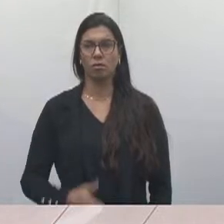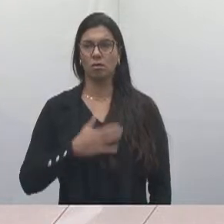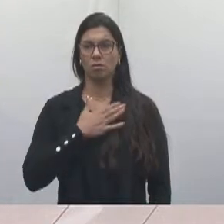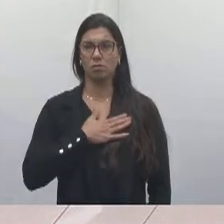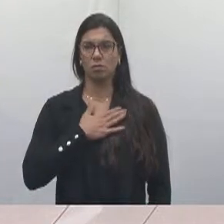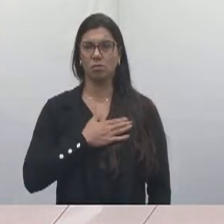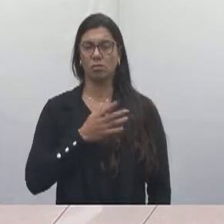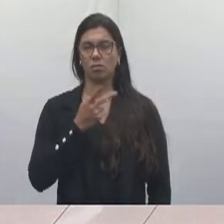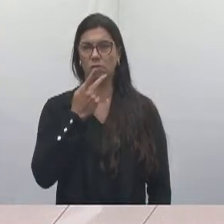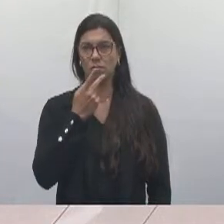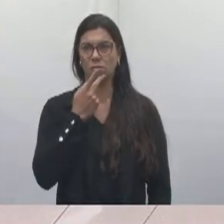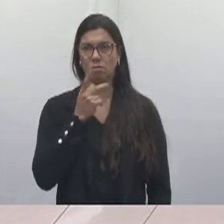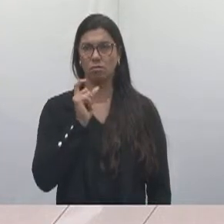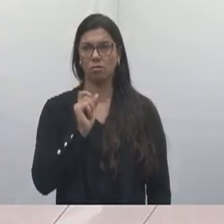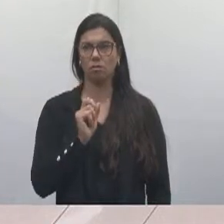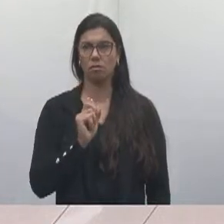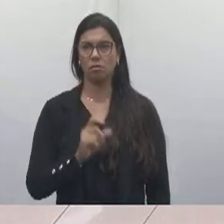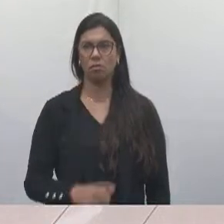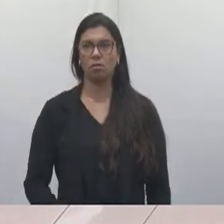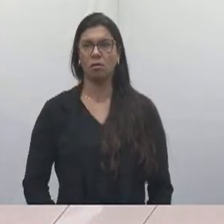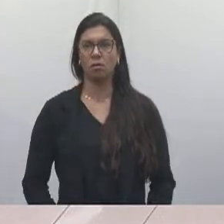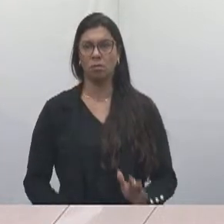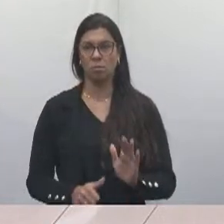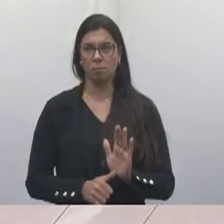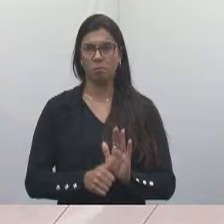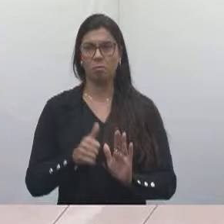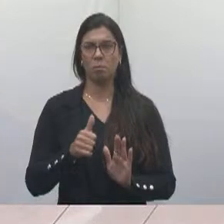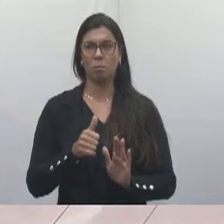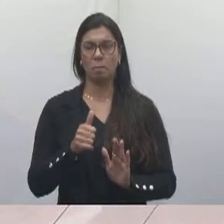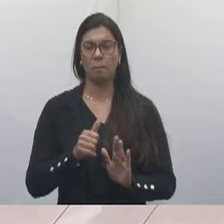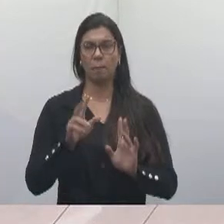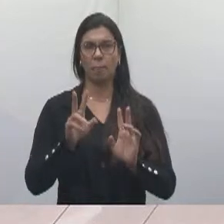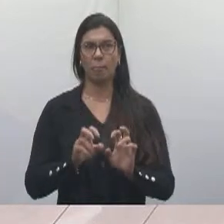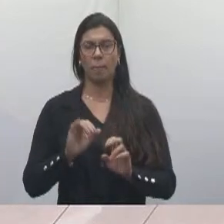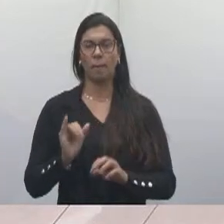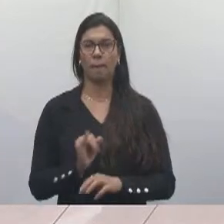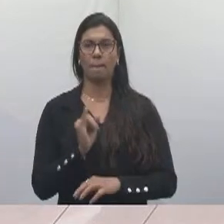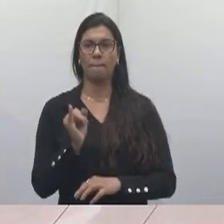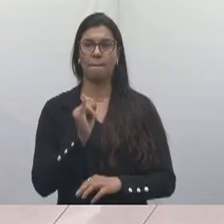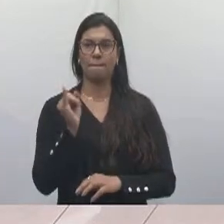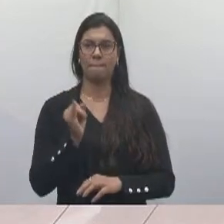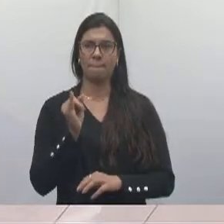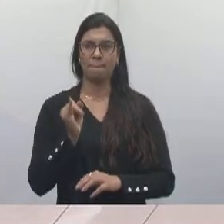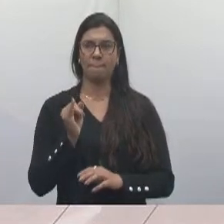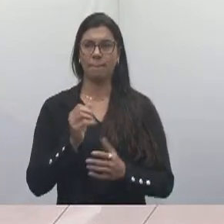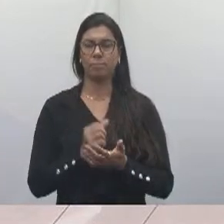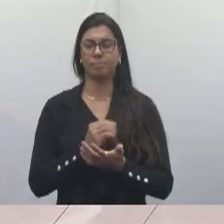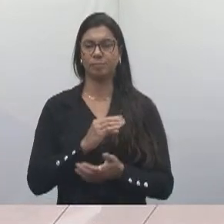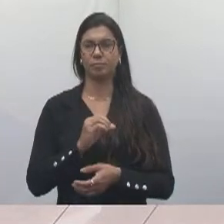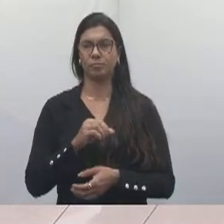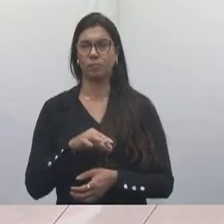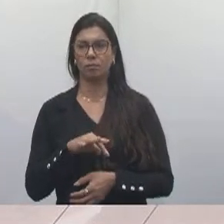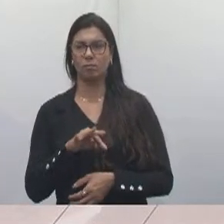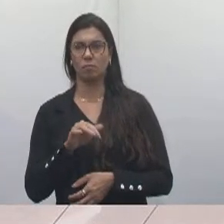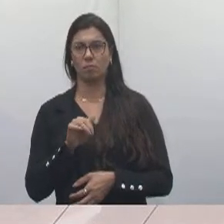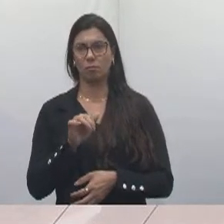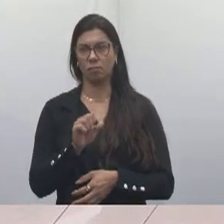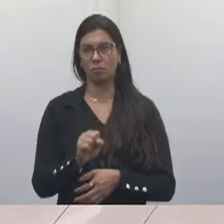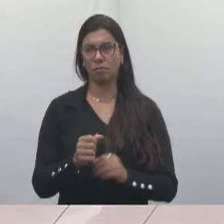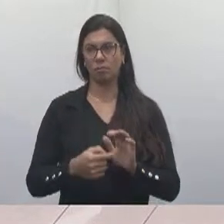contribuir também com a discussão. Primeiramente, sobre a importância dessa apresentação das contas, que tem como